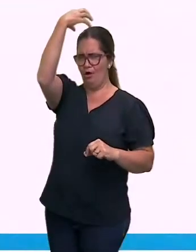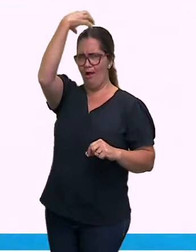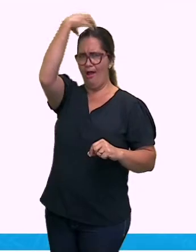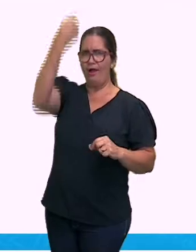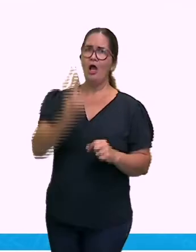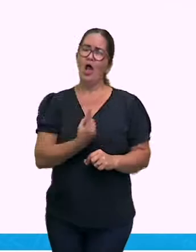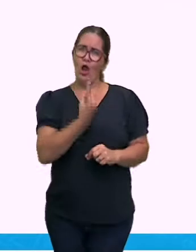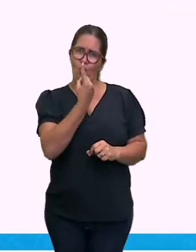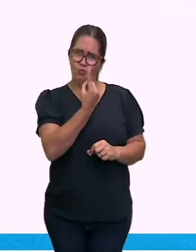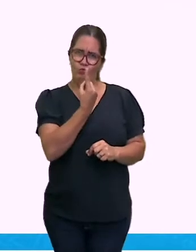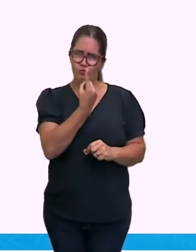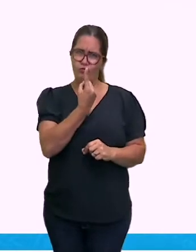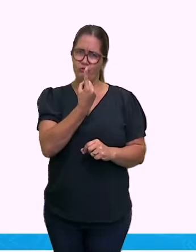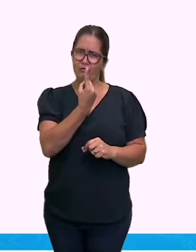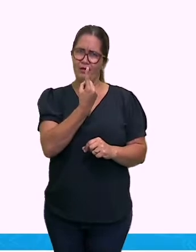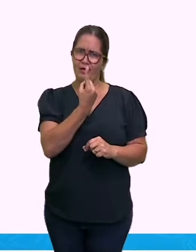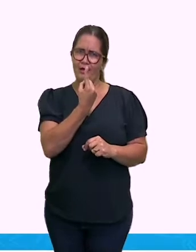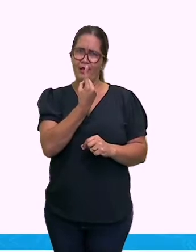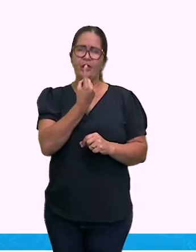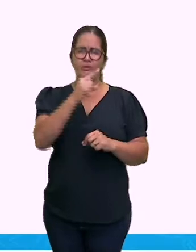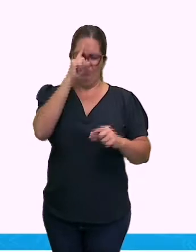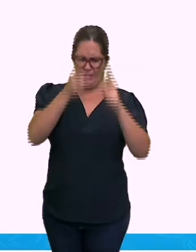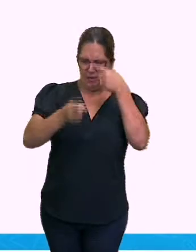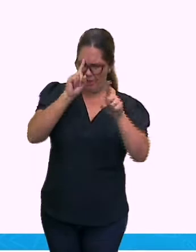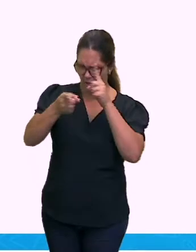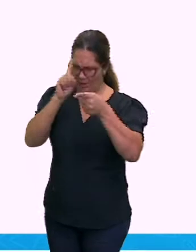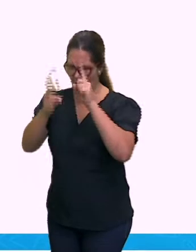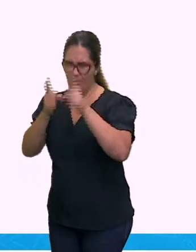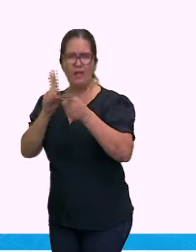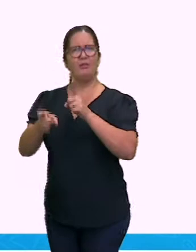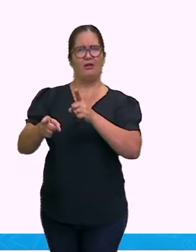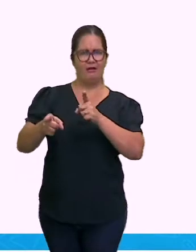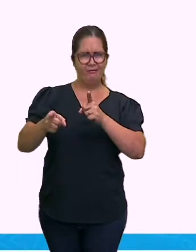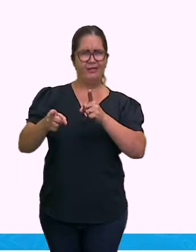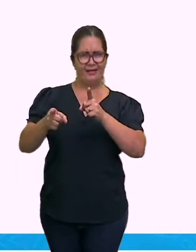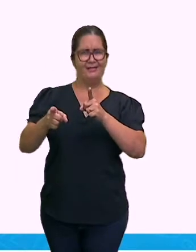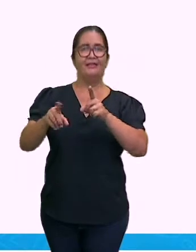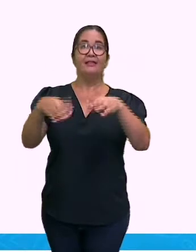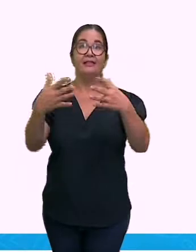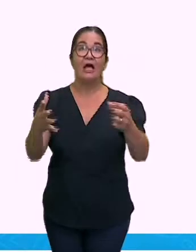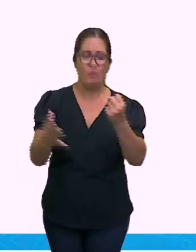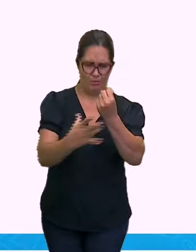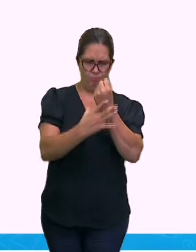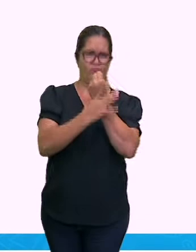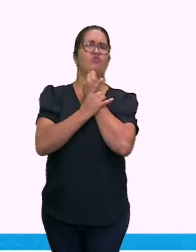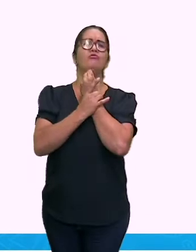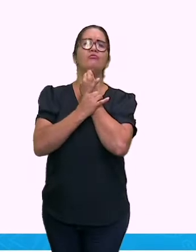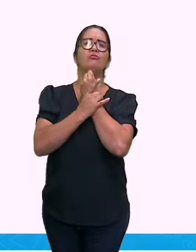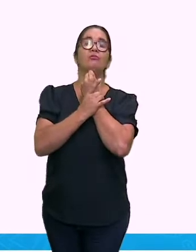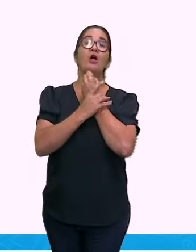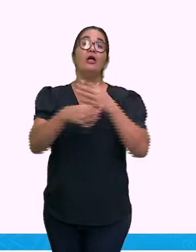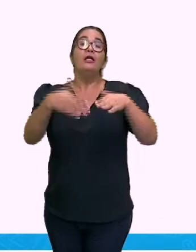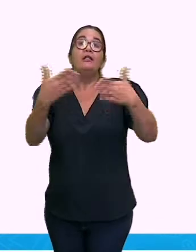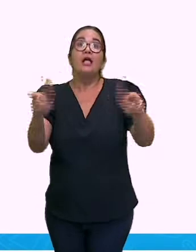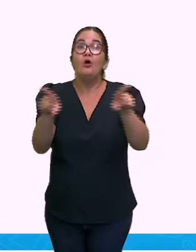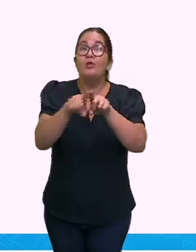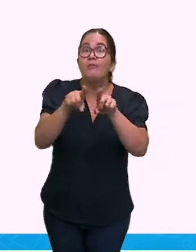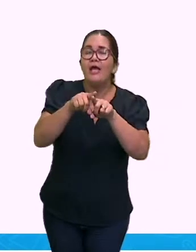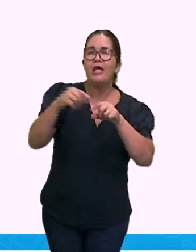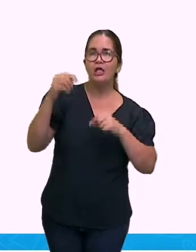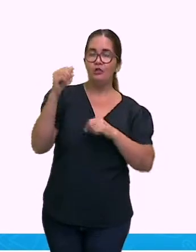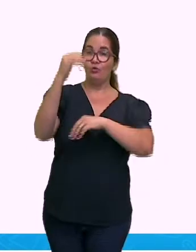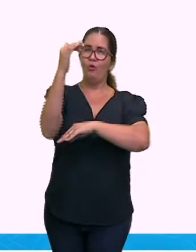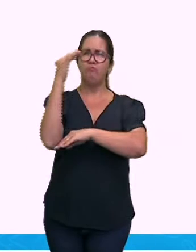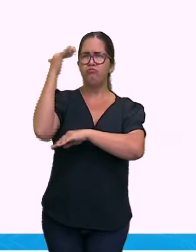autoridade era o rei, e de poucos colaboradores, como a nobreza. Essa forma de governo